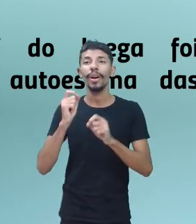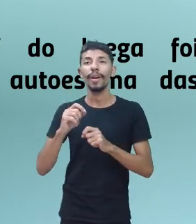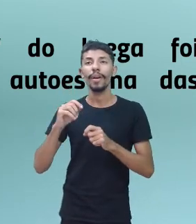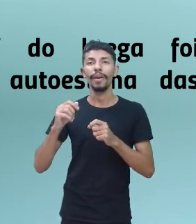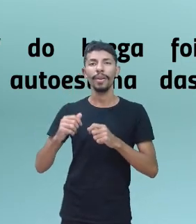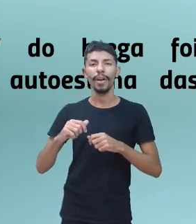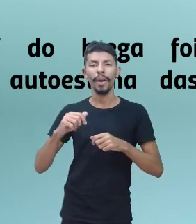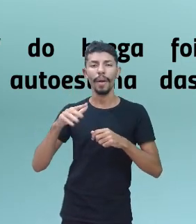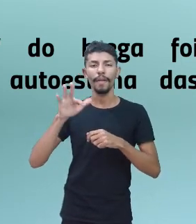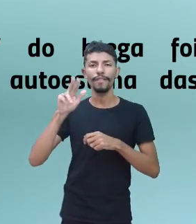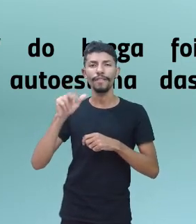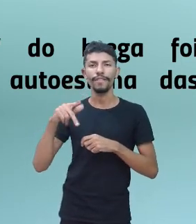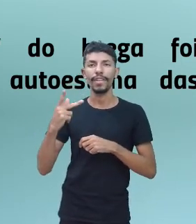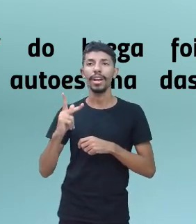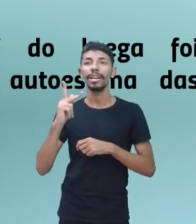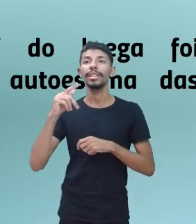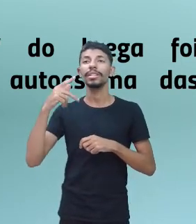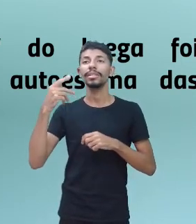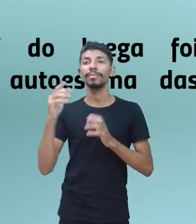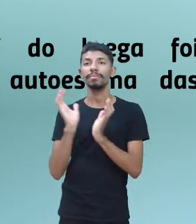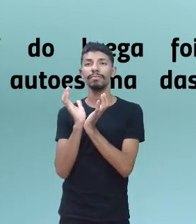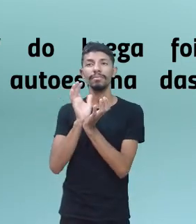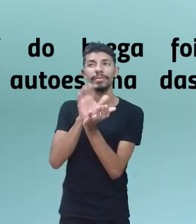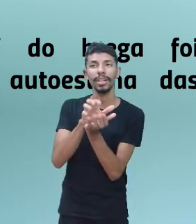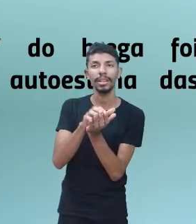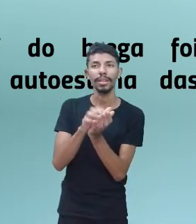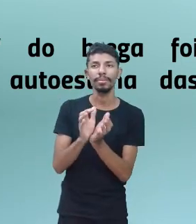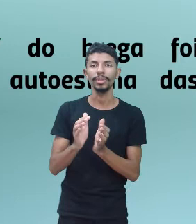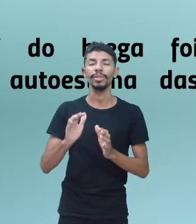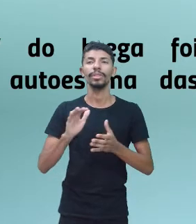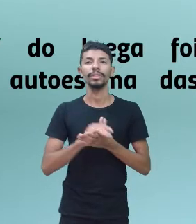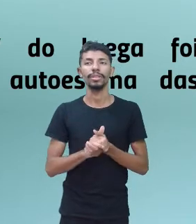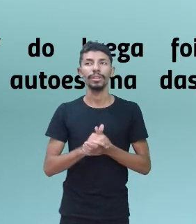o movimento. Por exemplo,